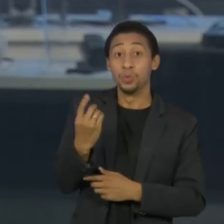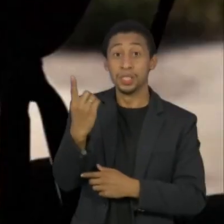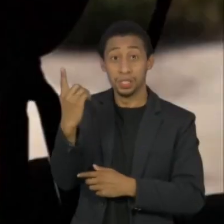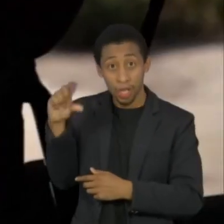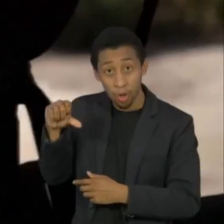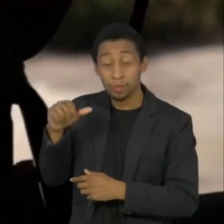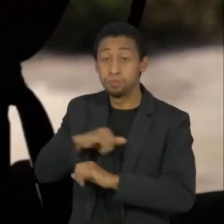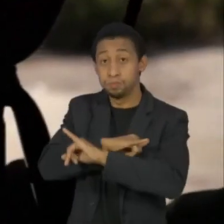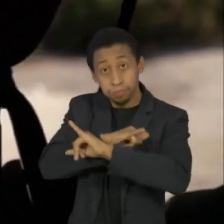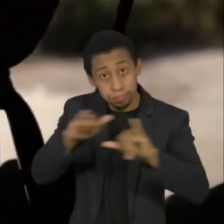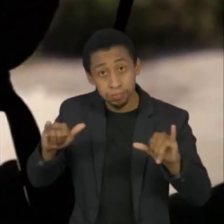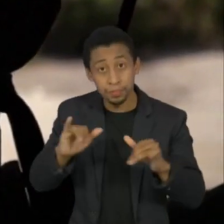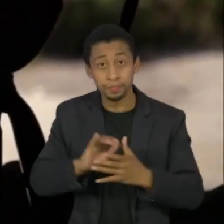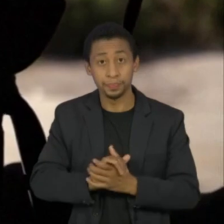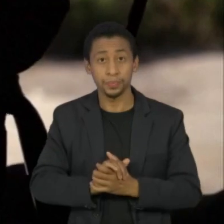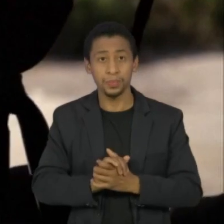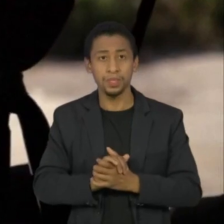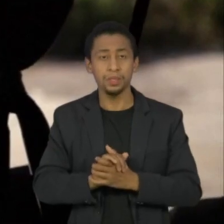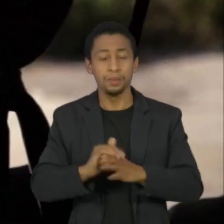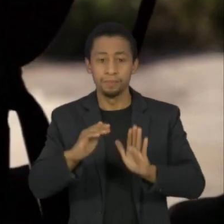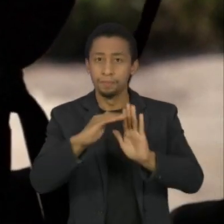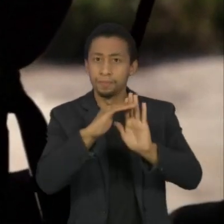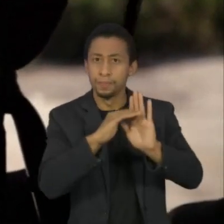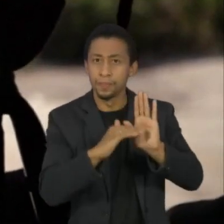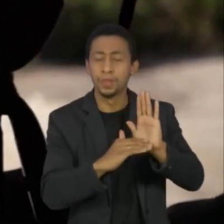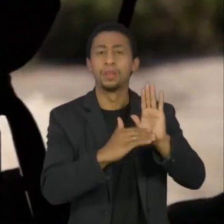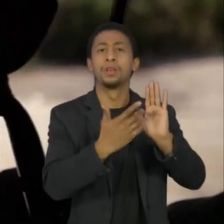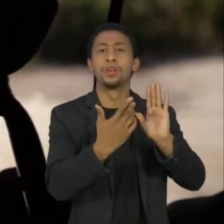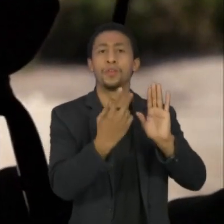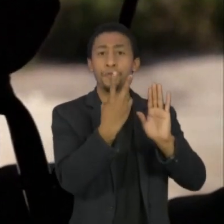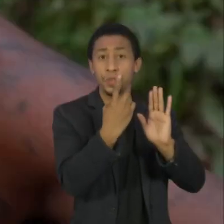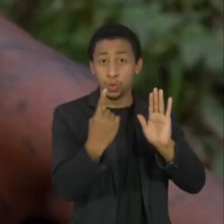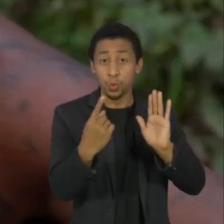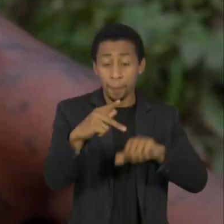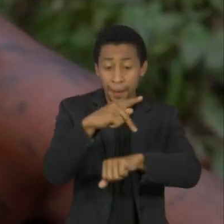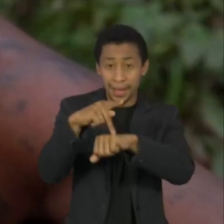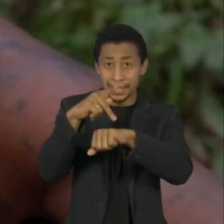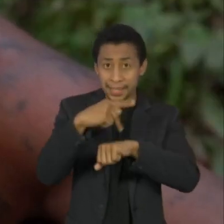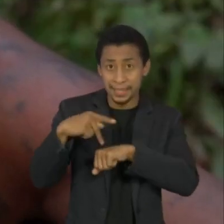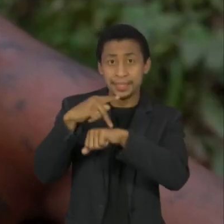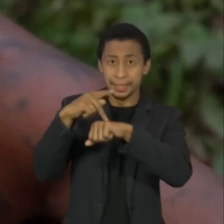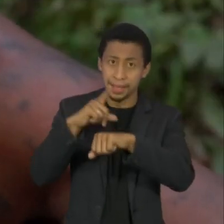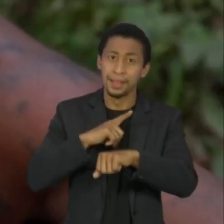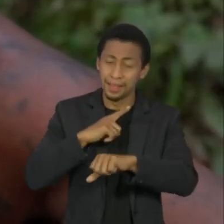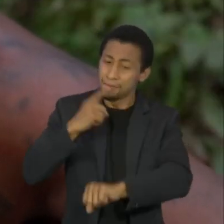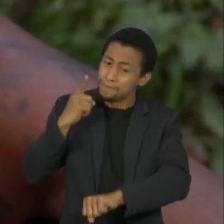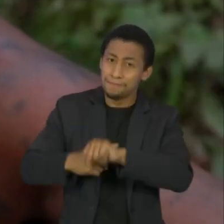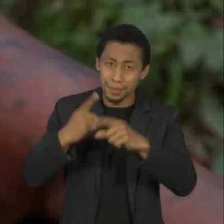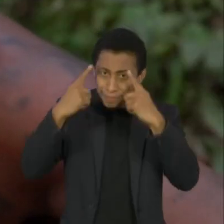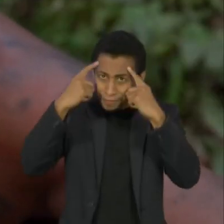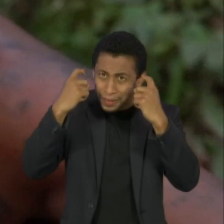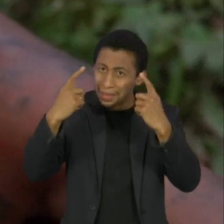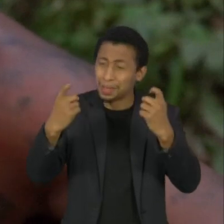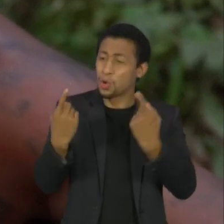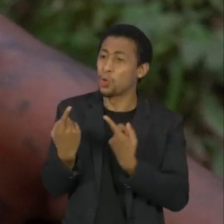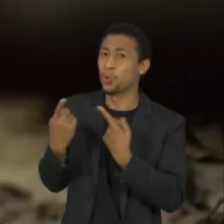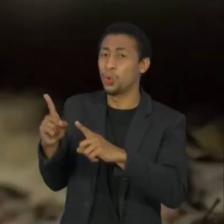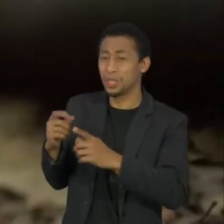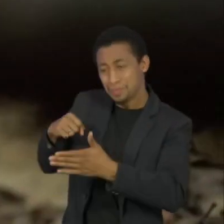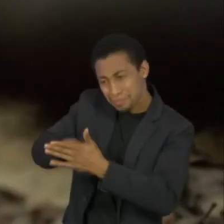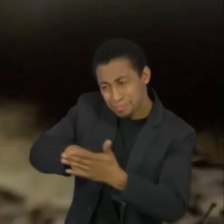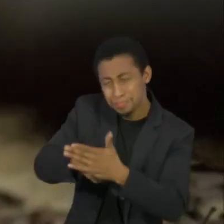Witness. O relatório lista 21 países e revela um crescimento recorde da violência contra ativistas no mundo